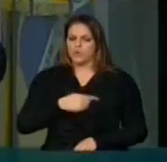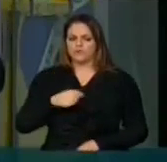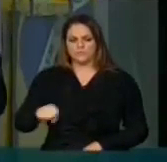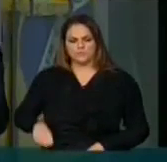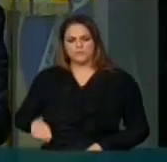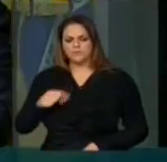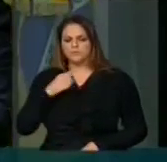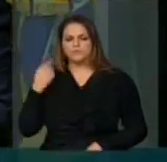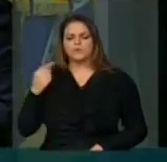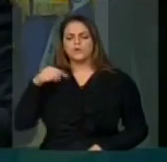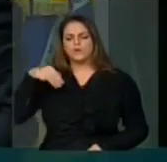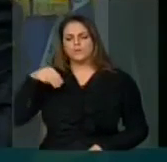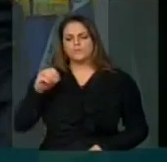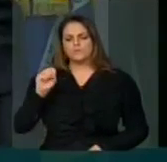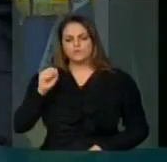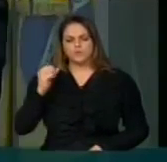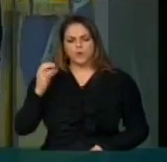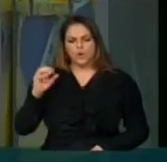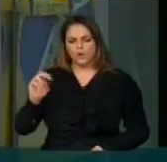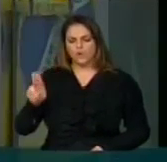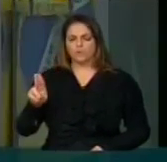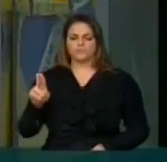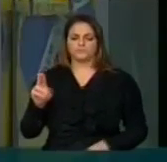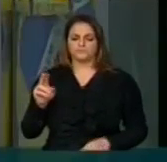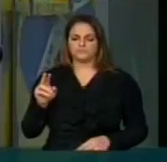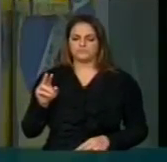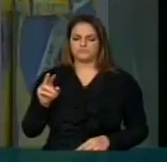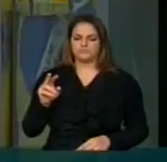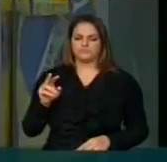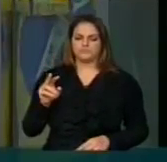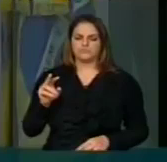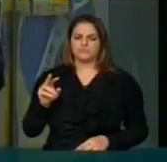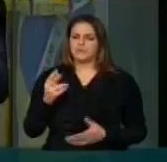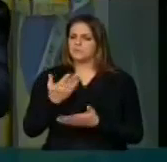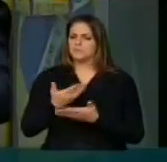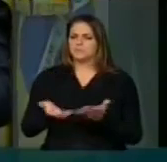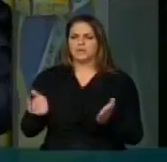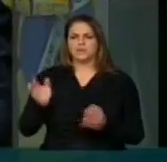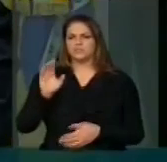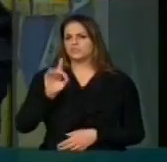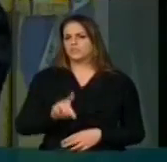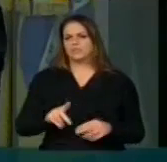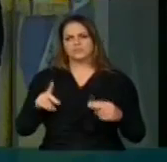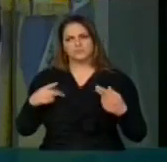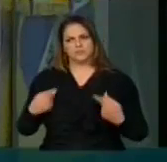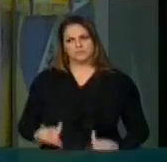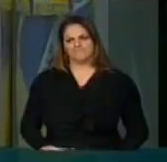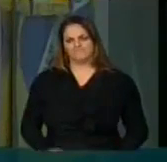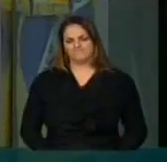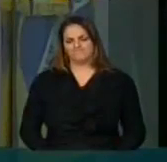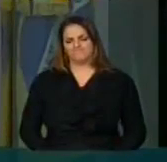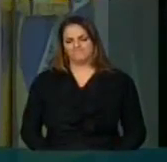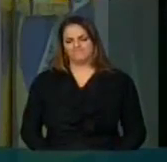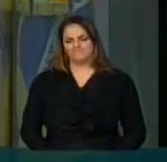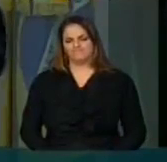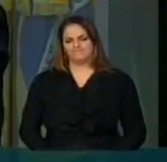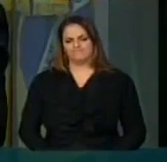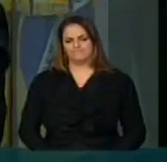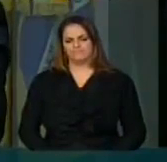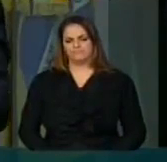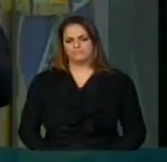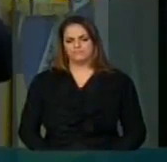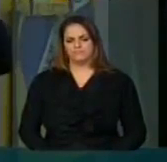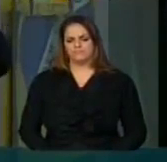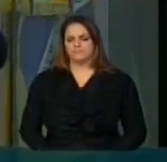aconteceu em Moscou em 2010, Arlindo desconsidera todas as garantias, todos os direitos. Então este é o momento de fazer essa